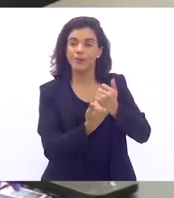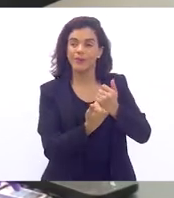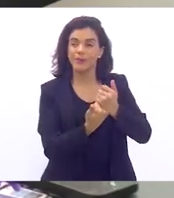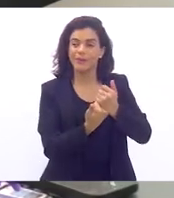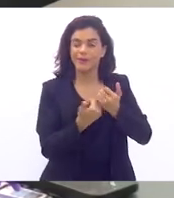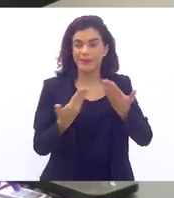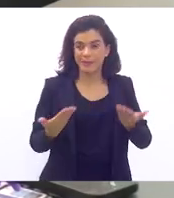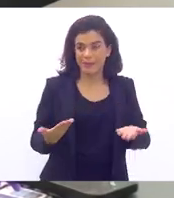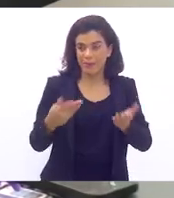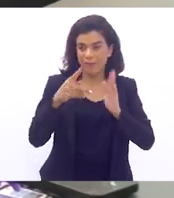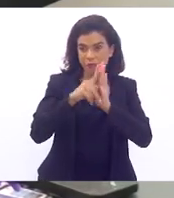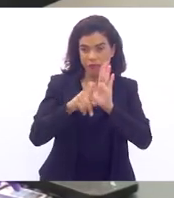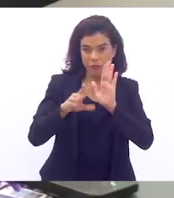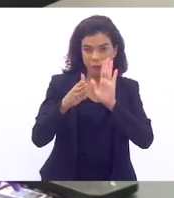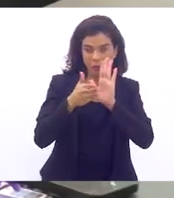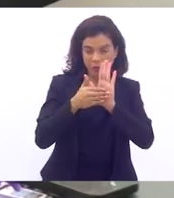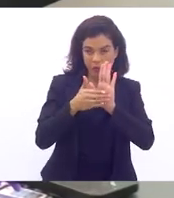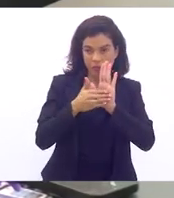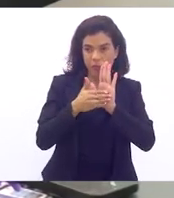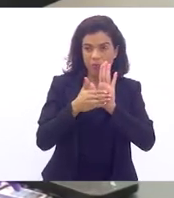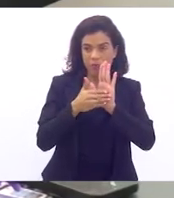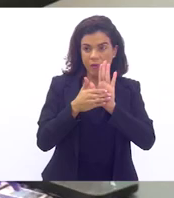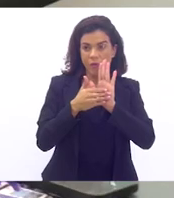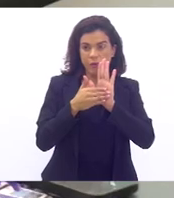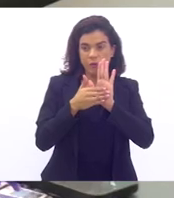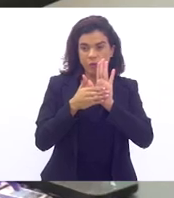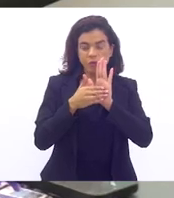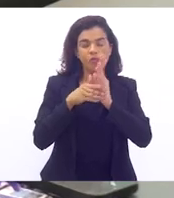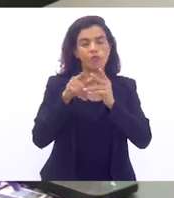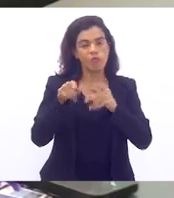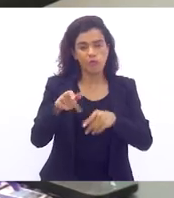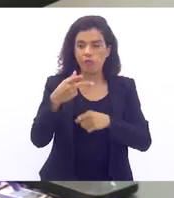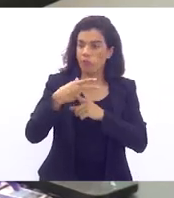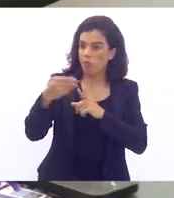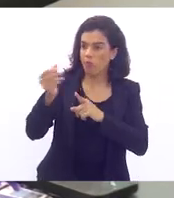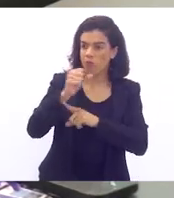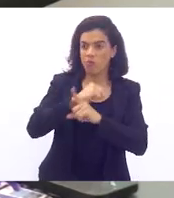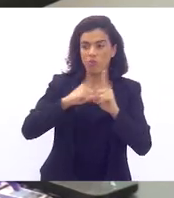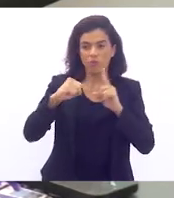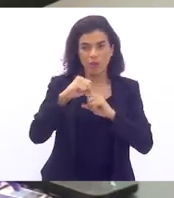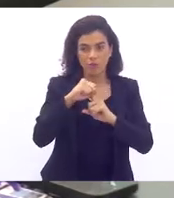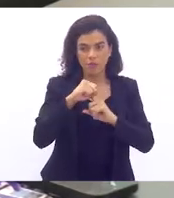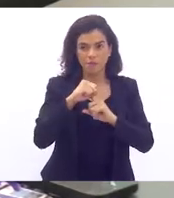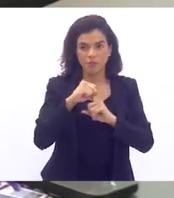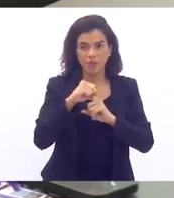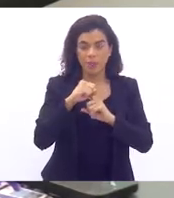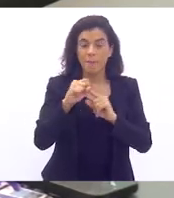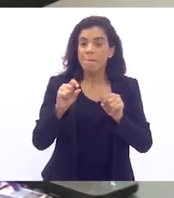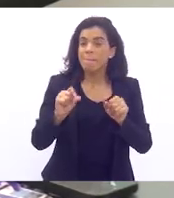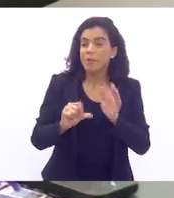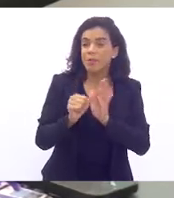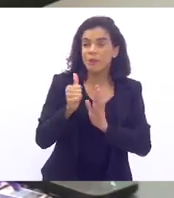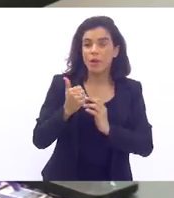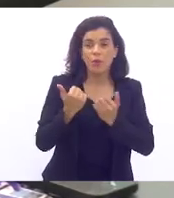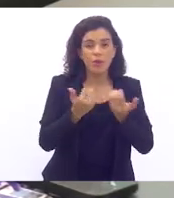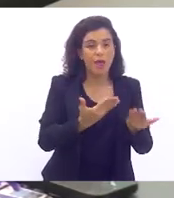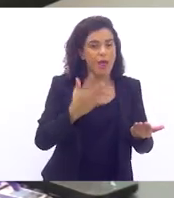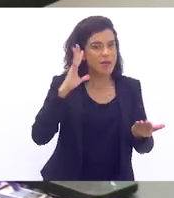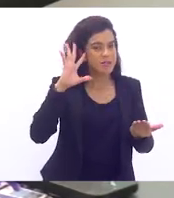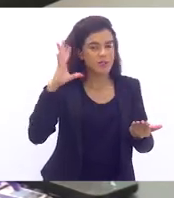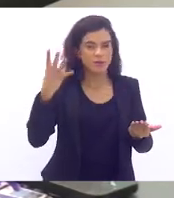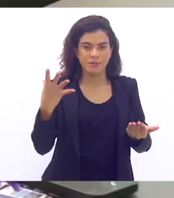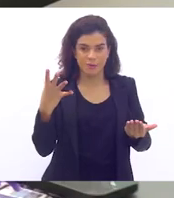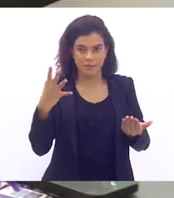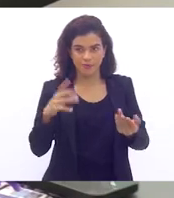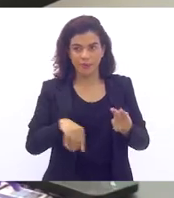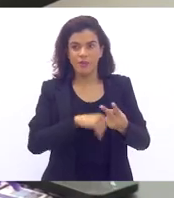esse projeto por todo o ponto é um ganho da sociedade primeiro por da Luz segundo porque precisa sim